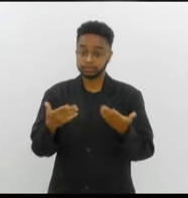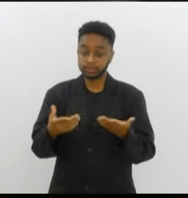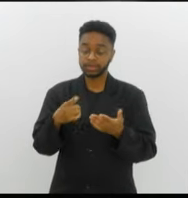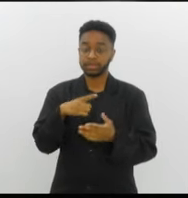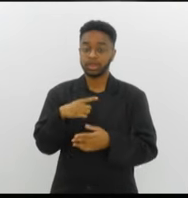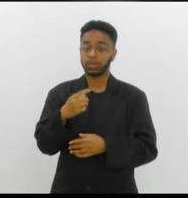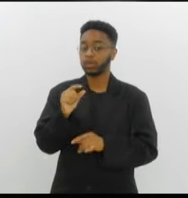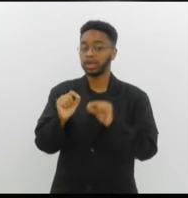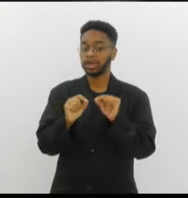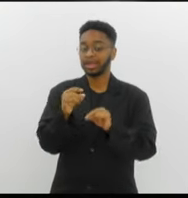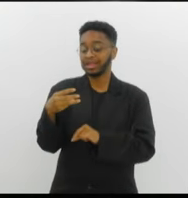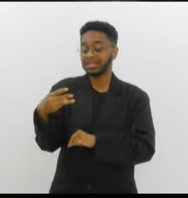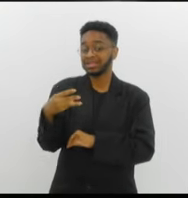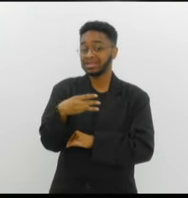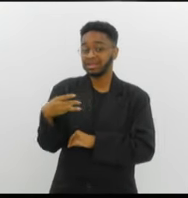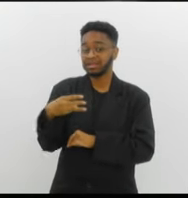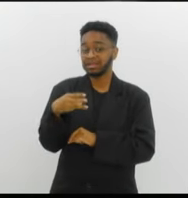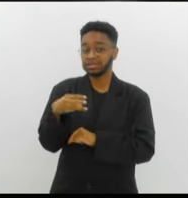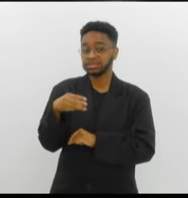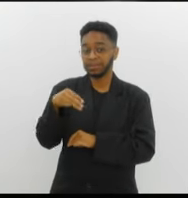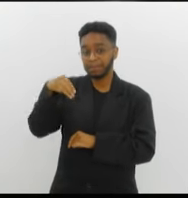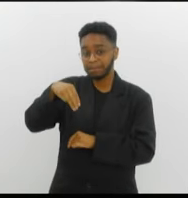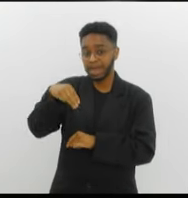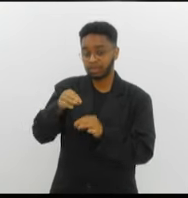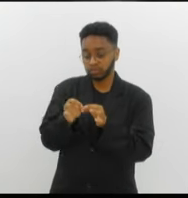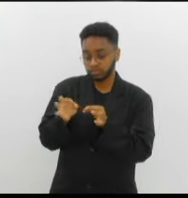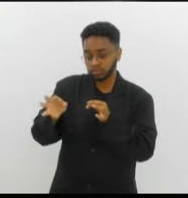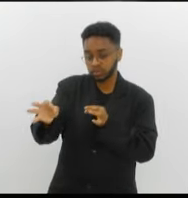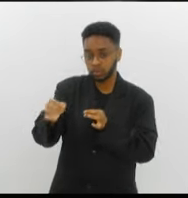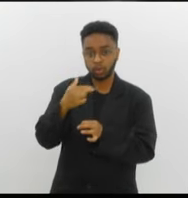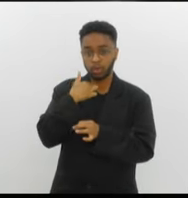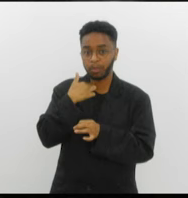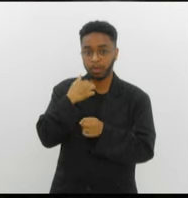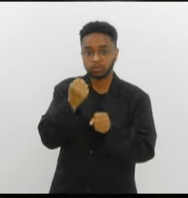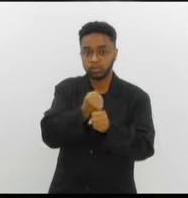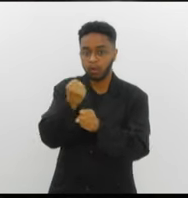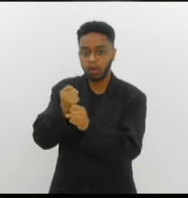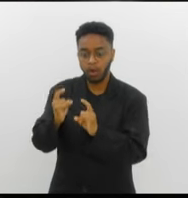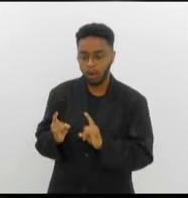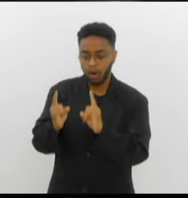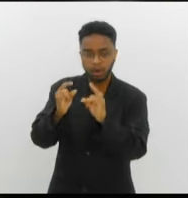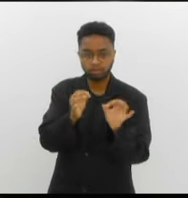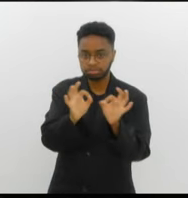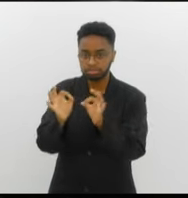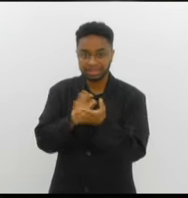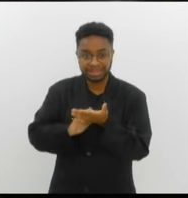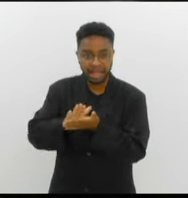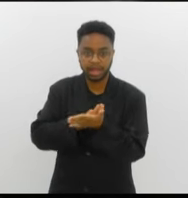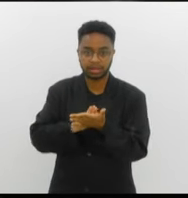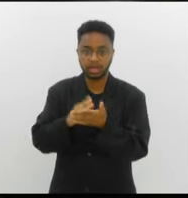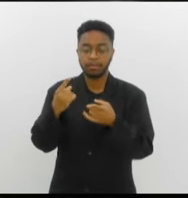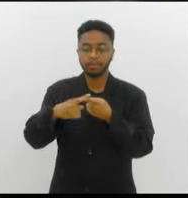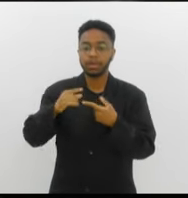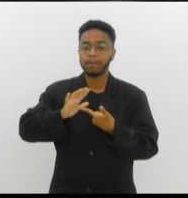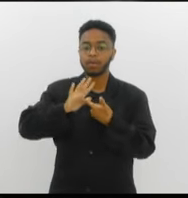metros, nada se pode se edificar. Você traça a linha da maré